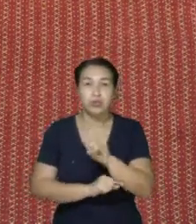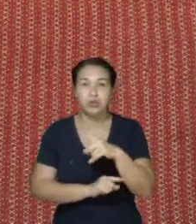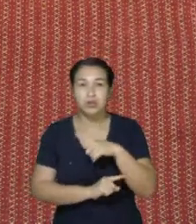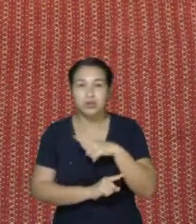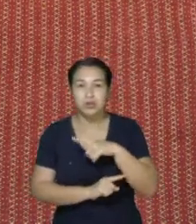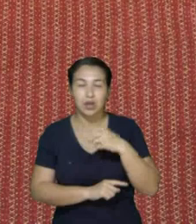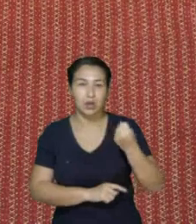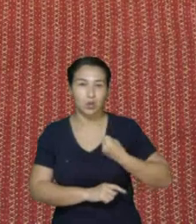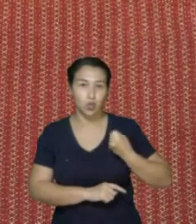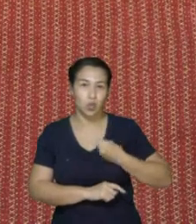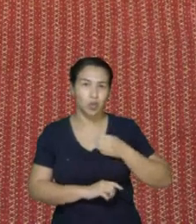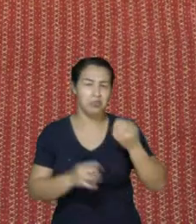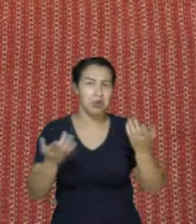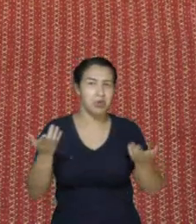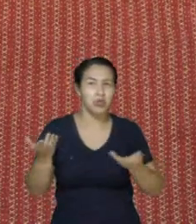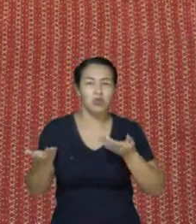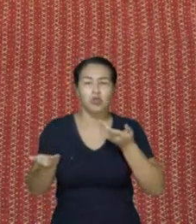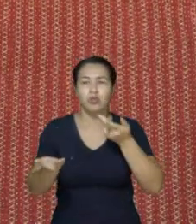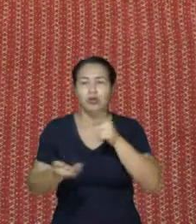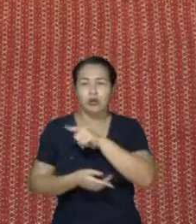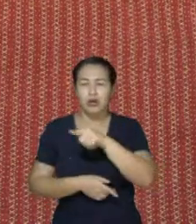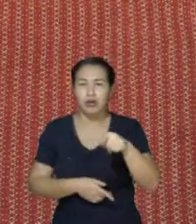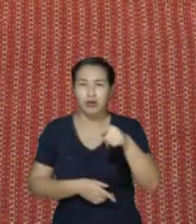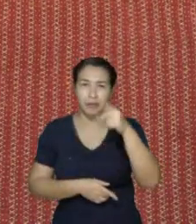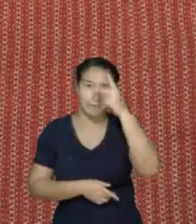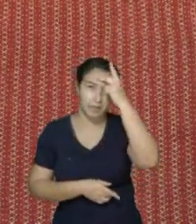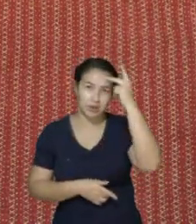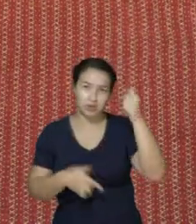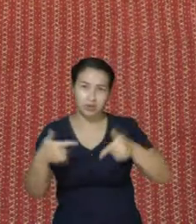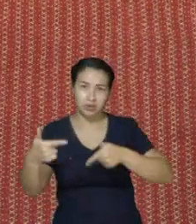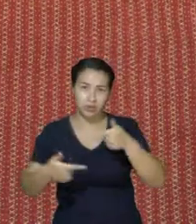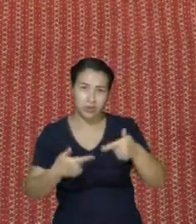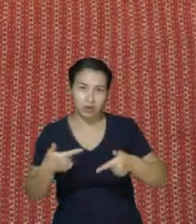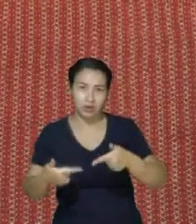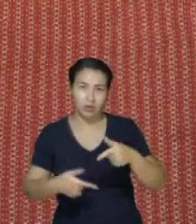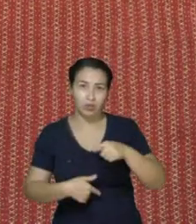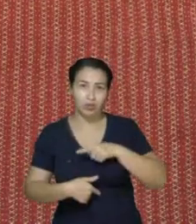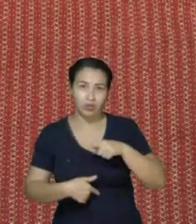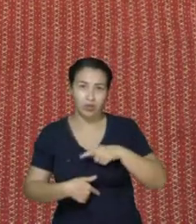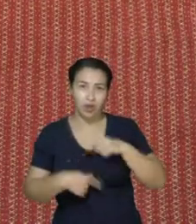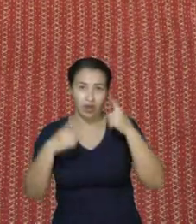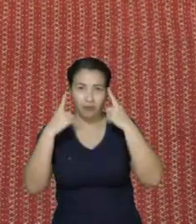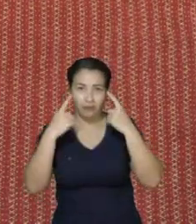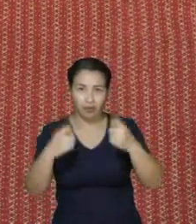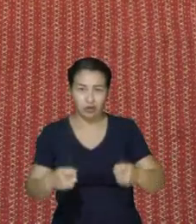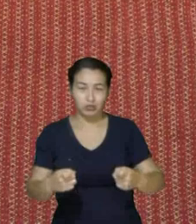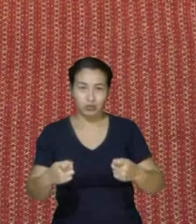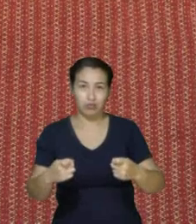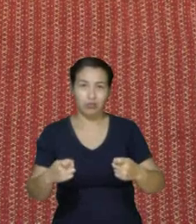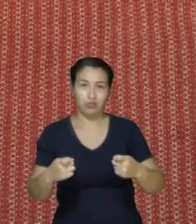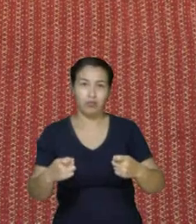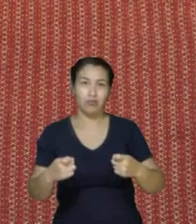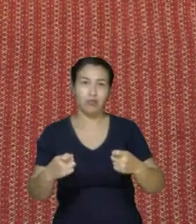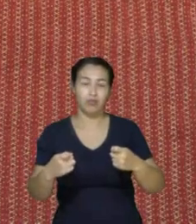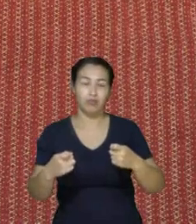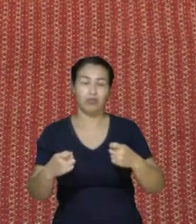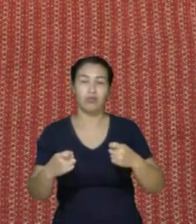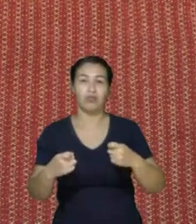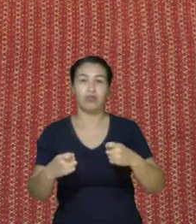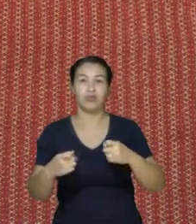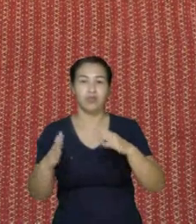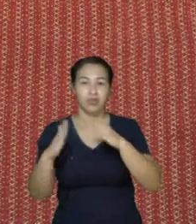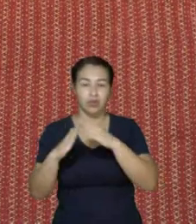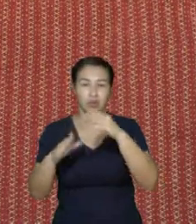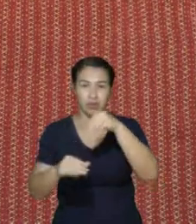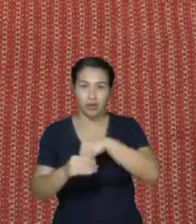número específico de funcionárias que foram vítimas de violência doméstica. Não altera o teor do projeto, só desobriga a Secretaria